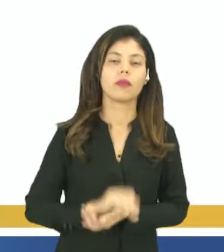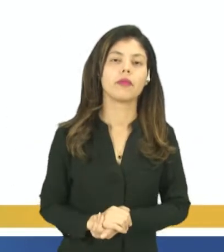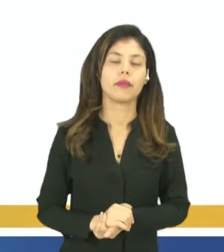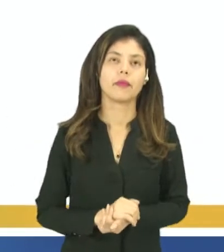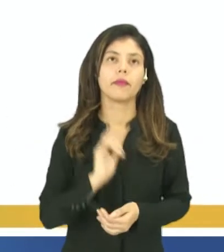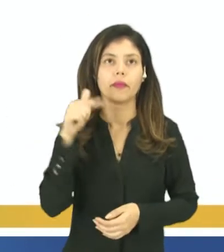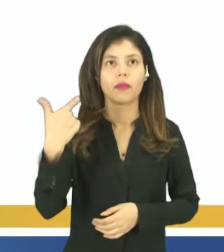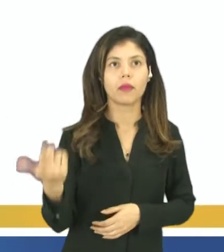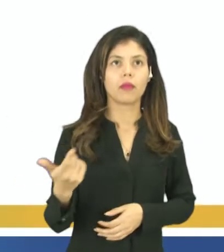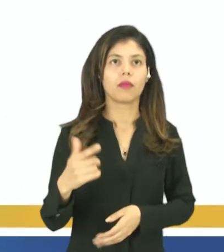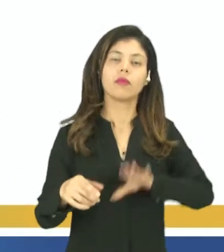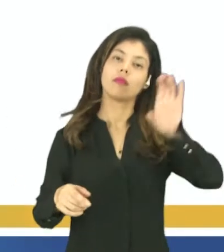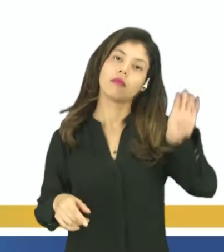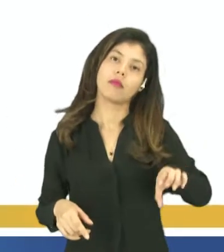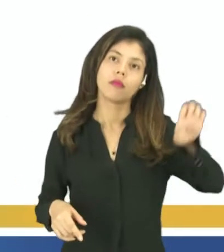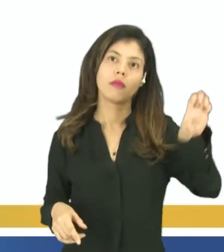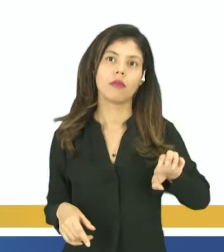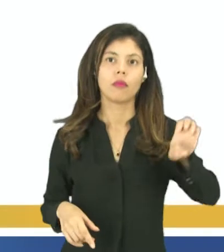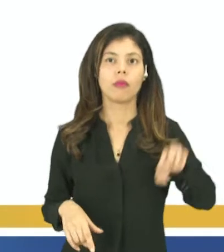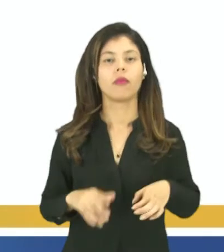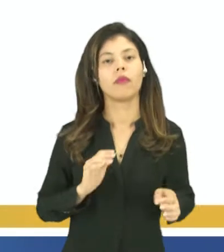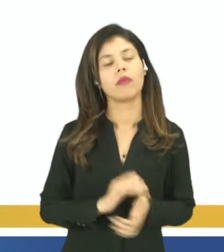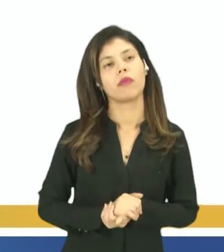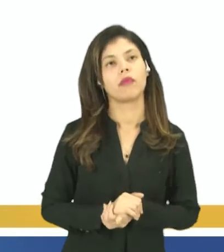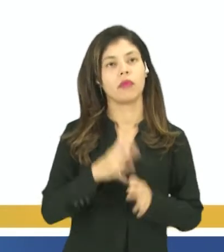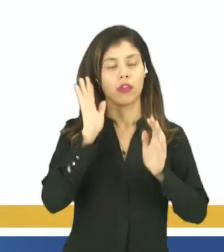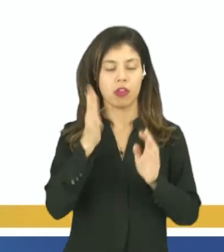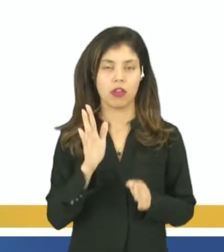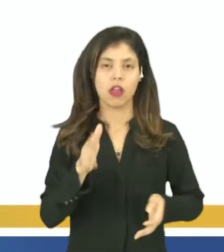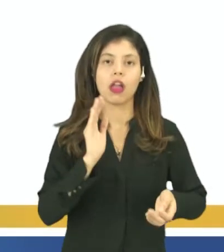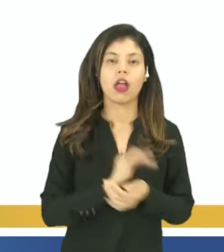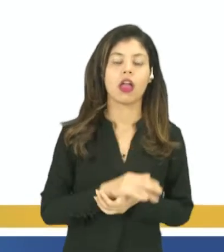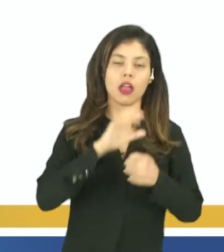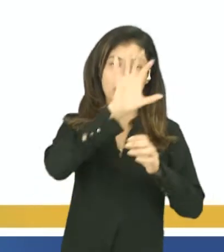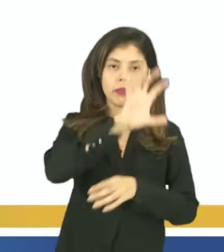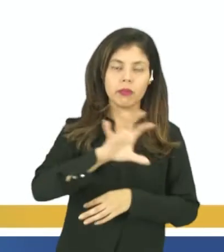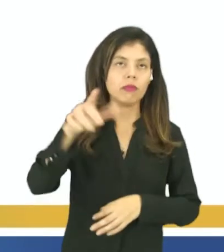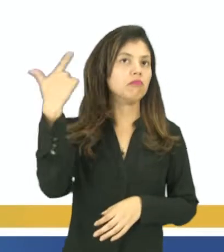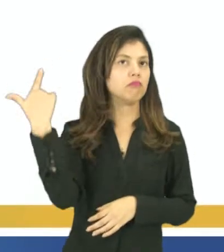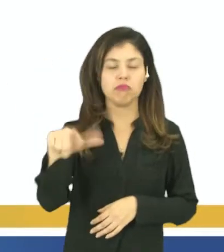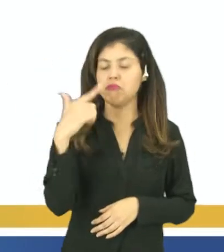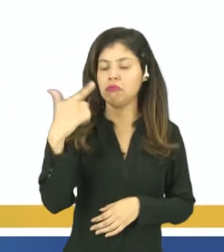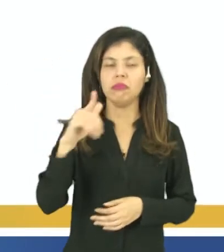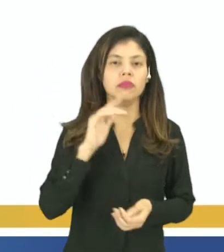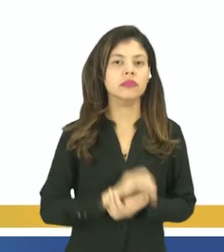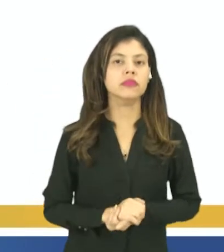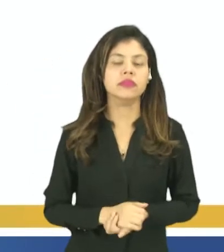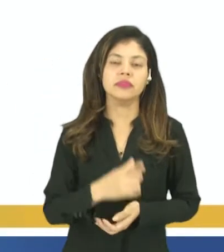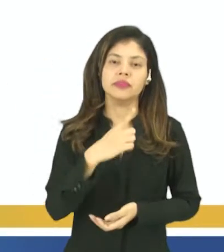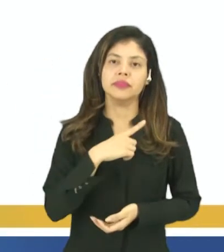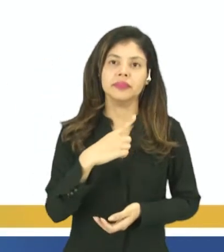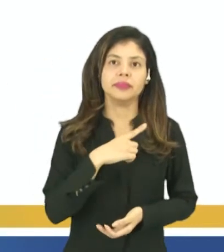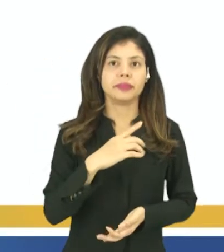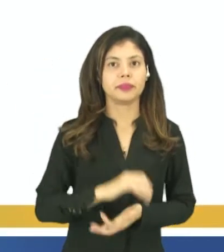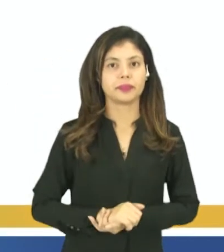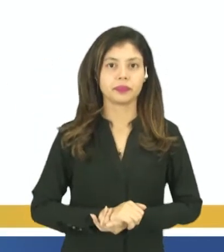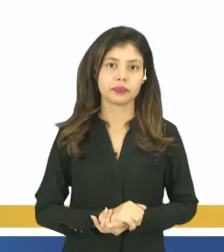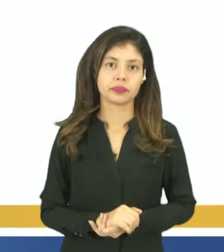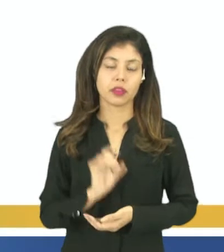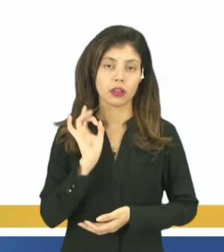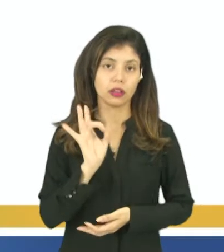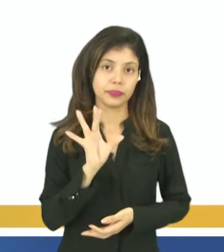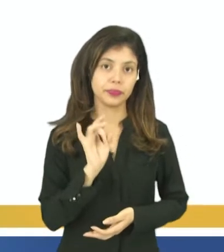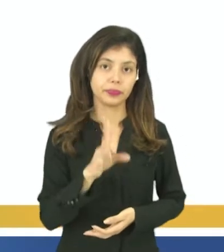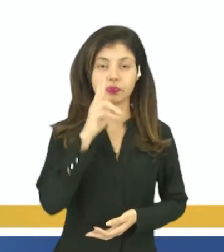esse outro lado, geralmente são regiões que não têm ocupação e que têm